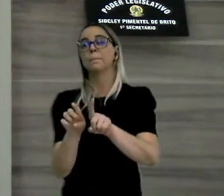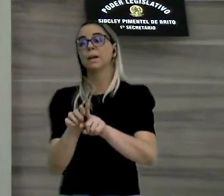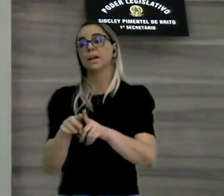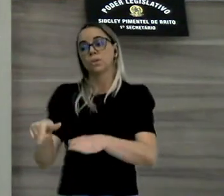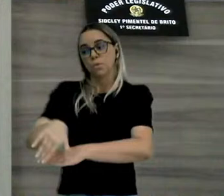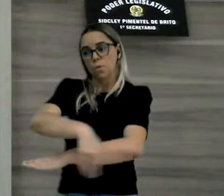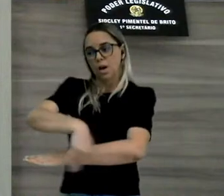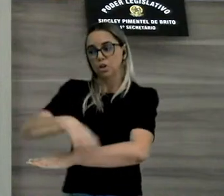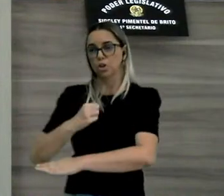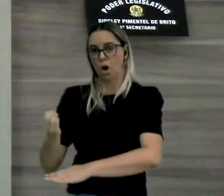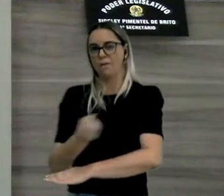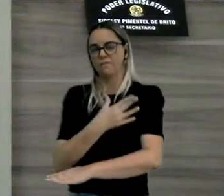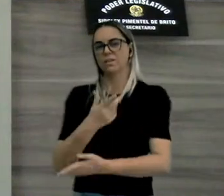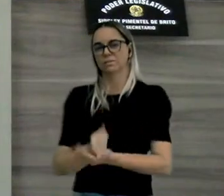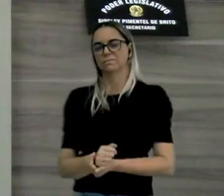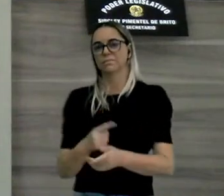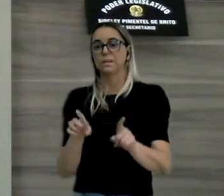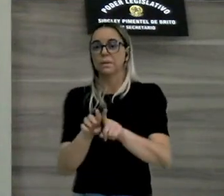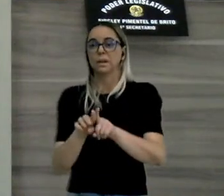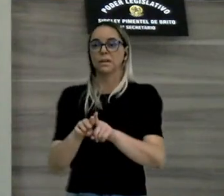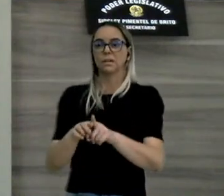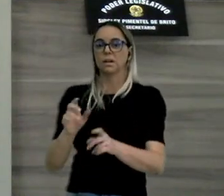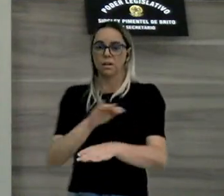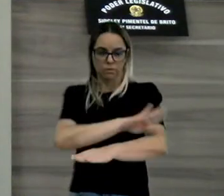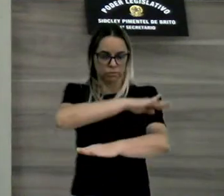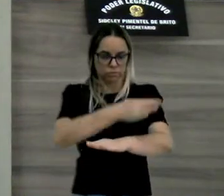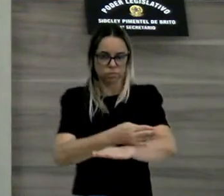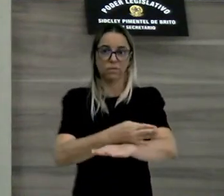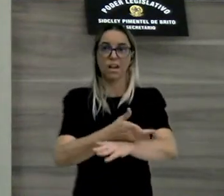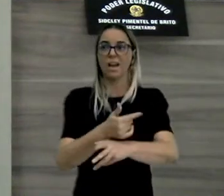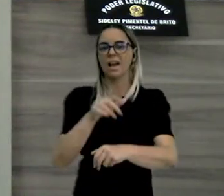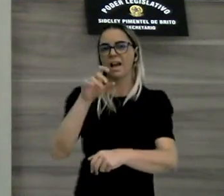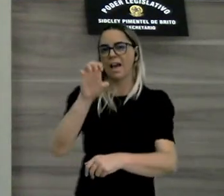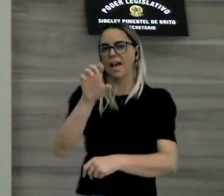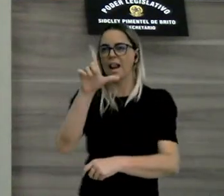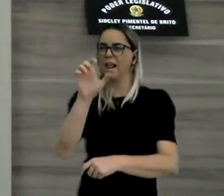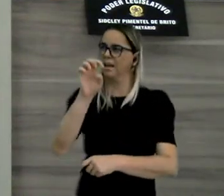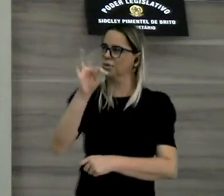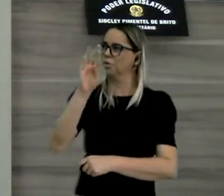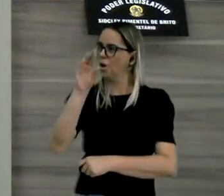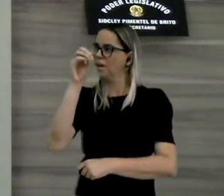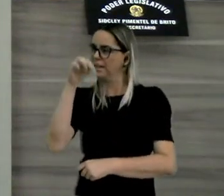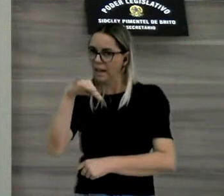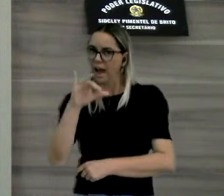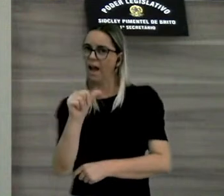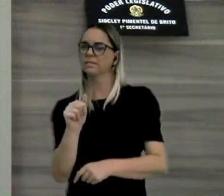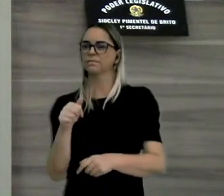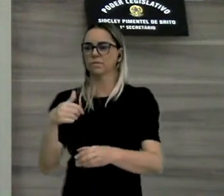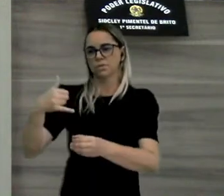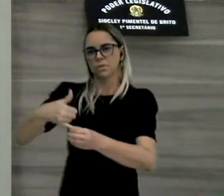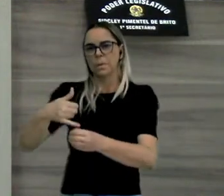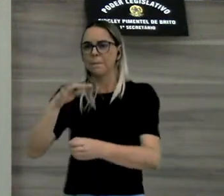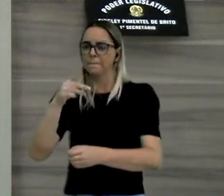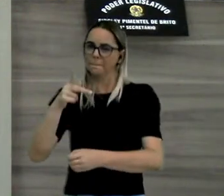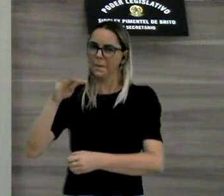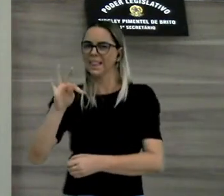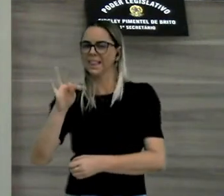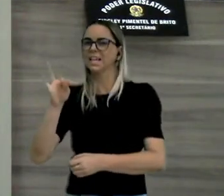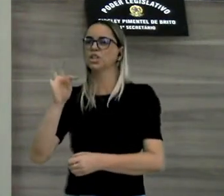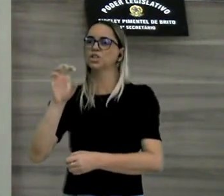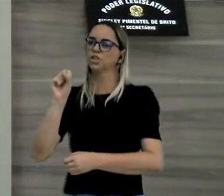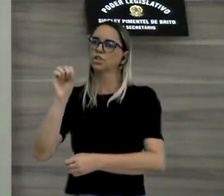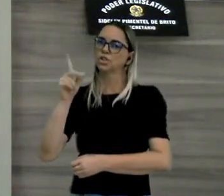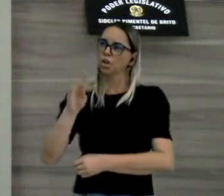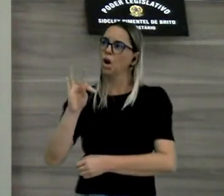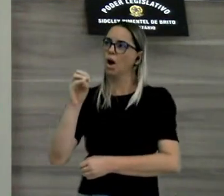instalação de lombadas eletrônicas ou fiscais no tro entre os postes de combustíveis cordeirão e to Atenciosamente o alor